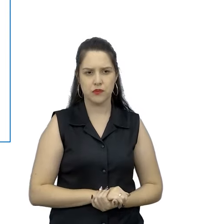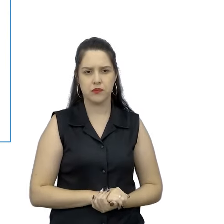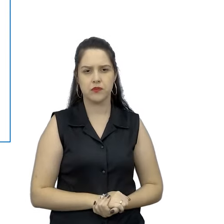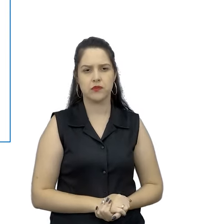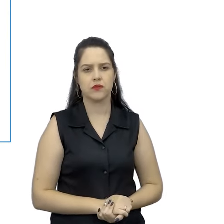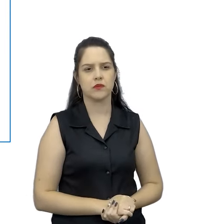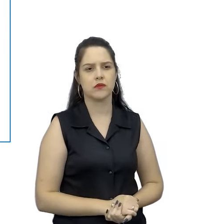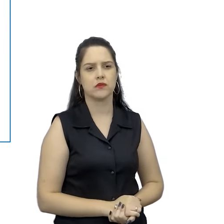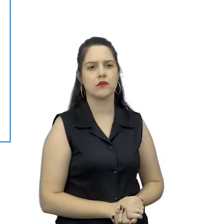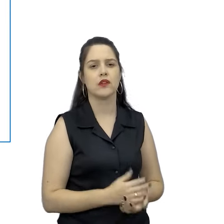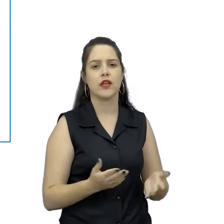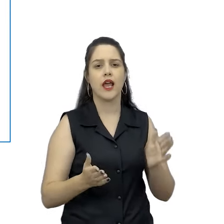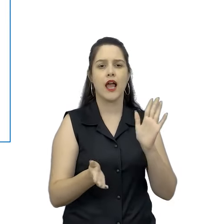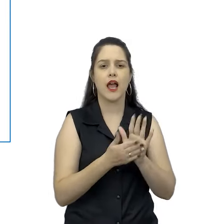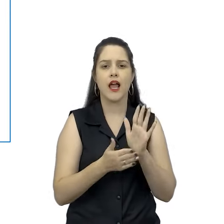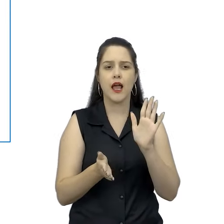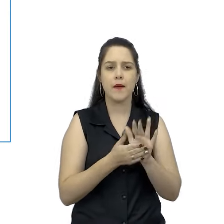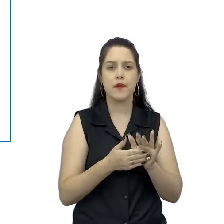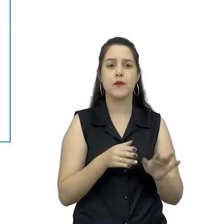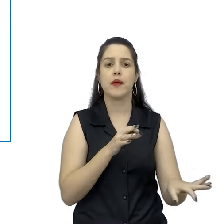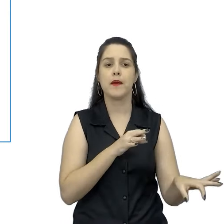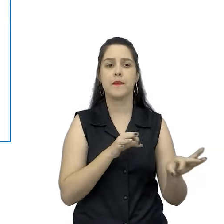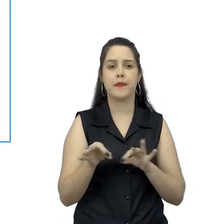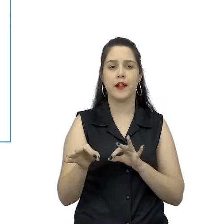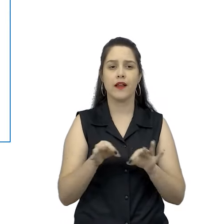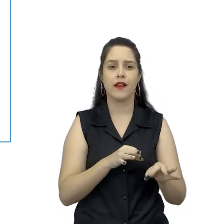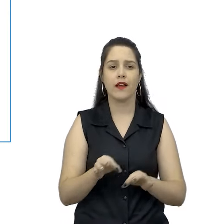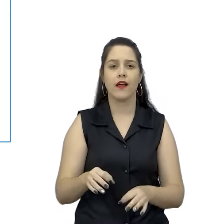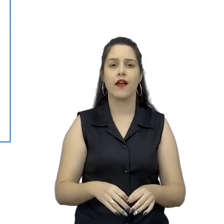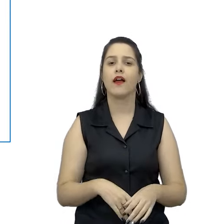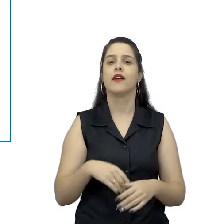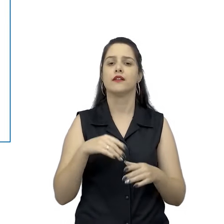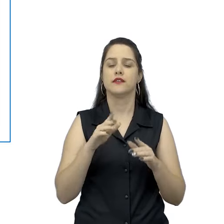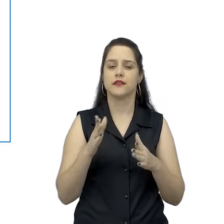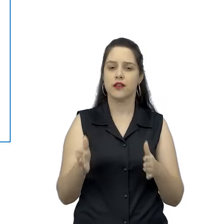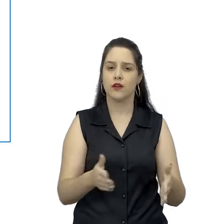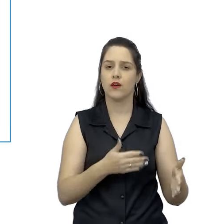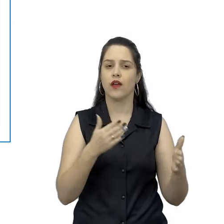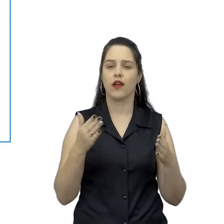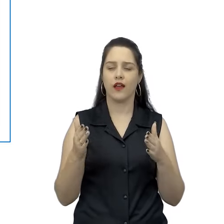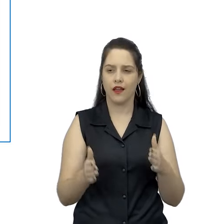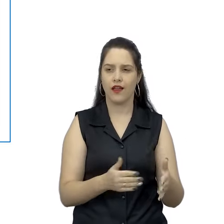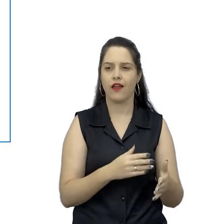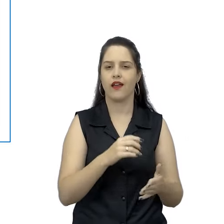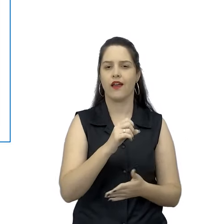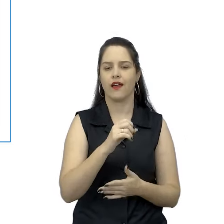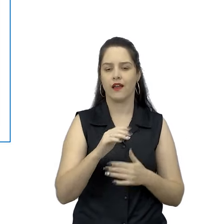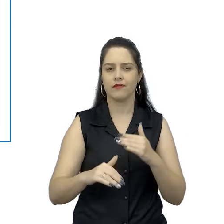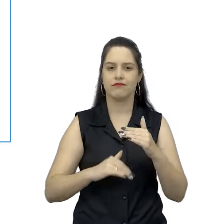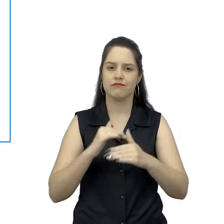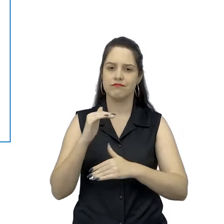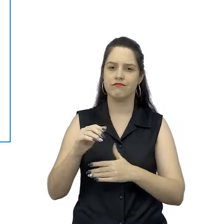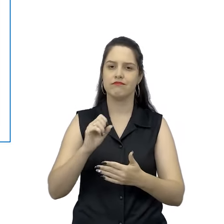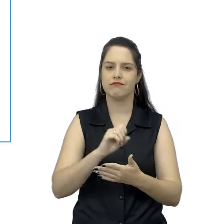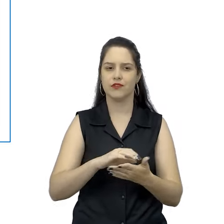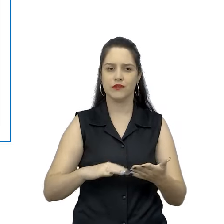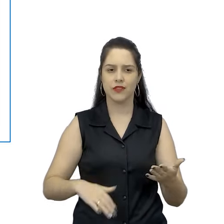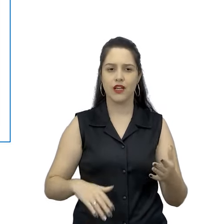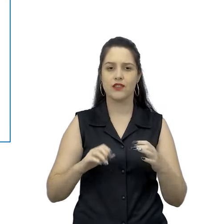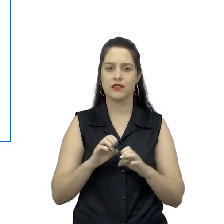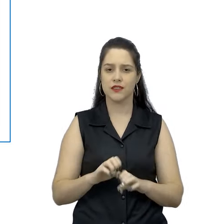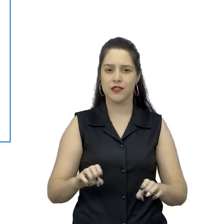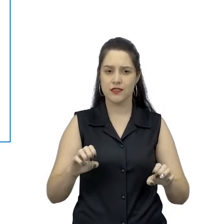Bom, a proposta é planejar, né, a aplicação dessa sequência de atividade 1 para desenvolver essas habilidades essenciais